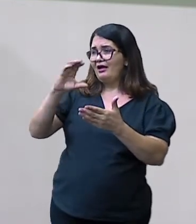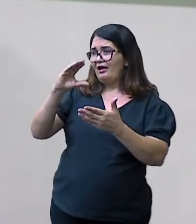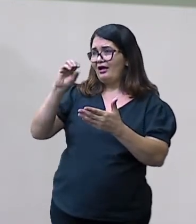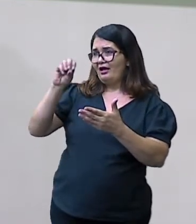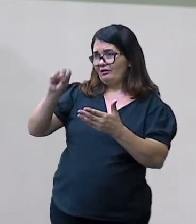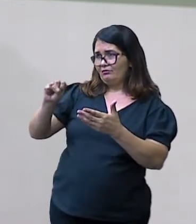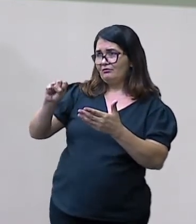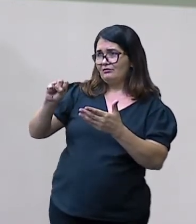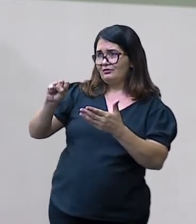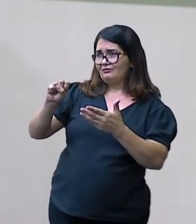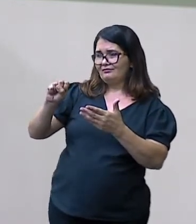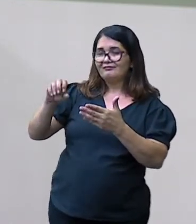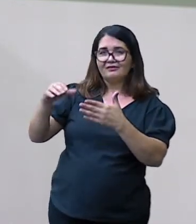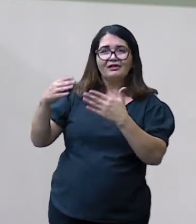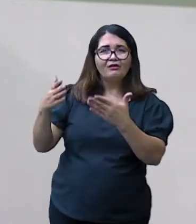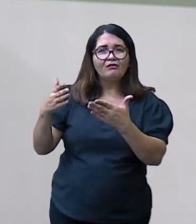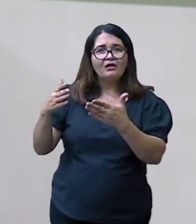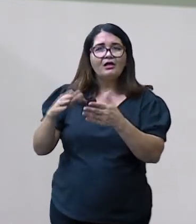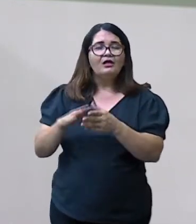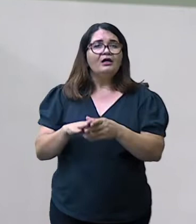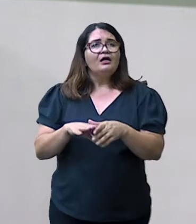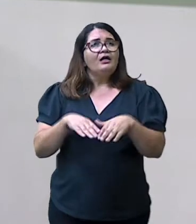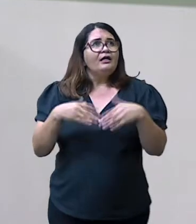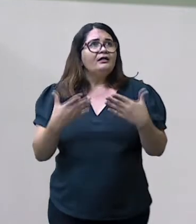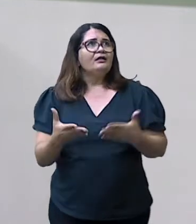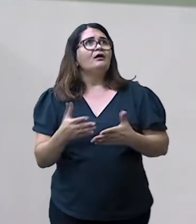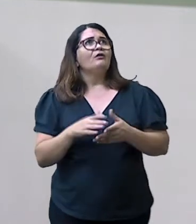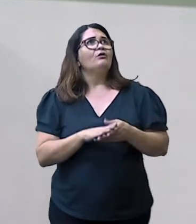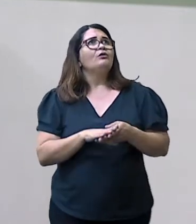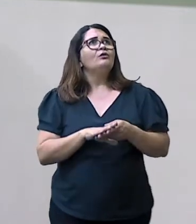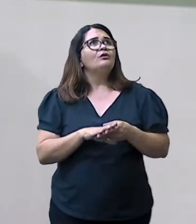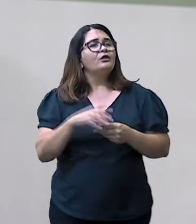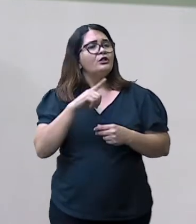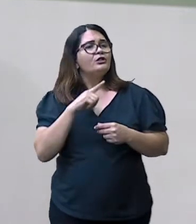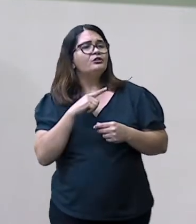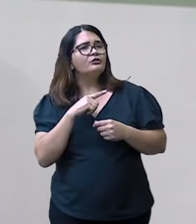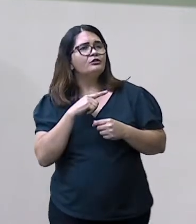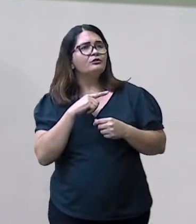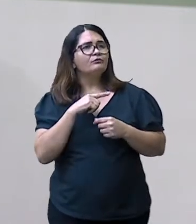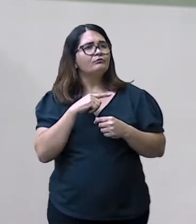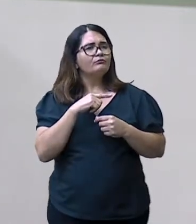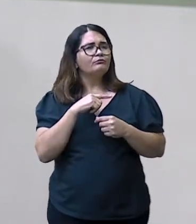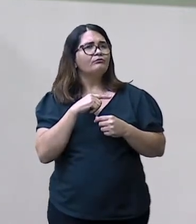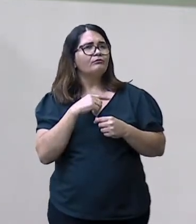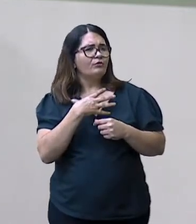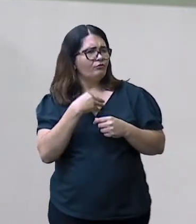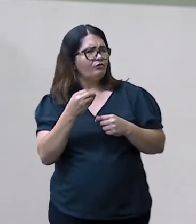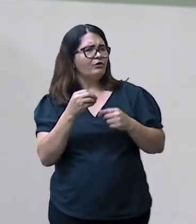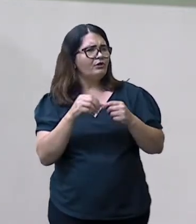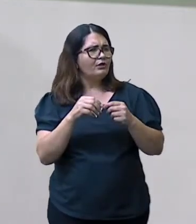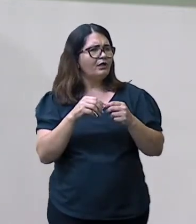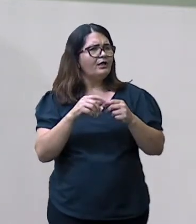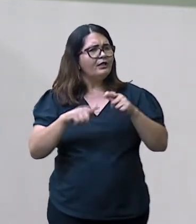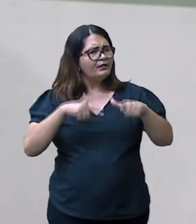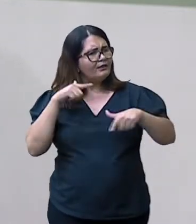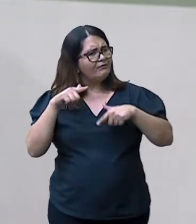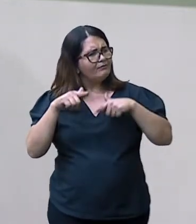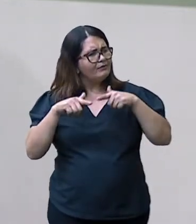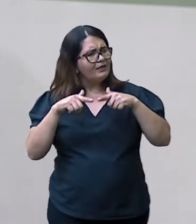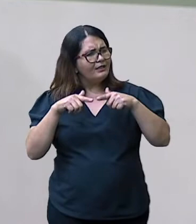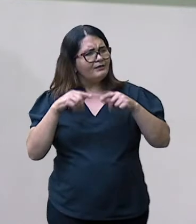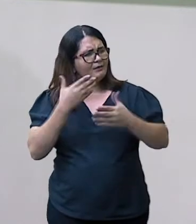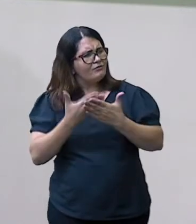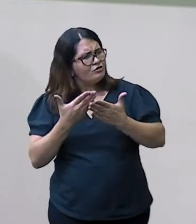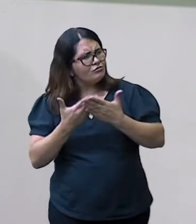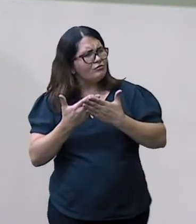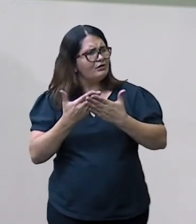aqui na escola e ele chegou perto de mim com um globo. Ele chegou e